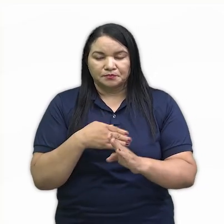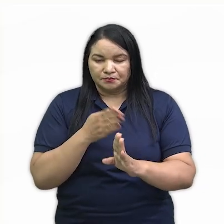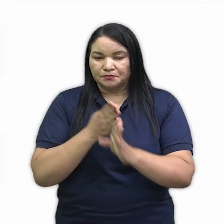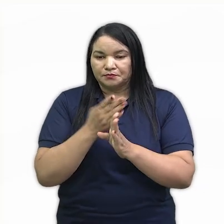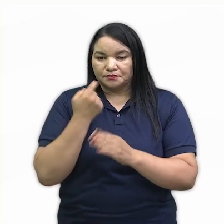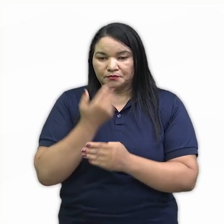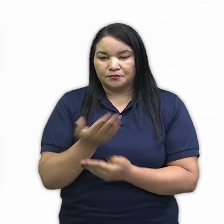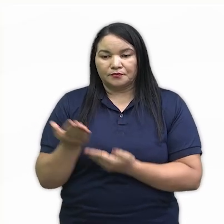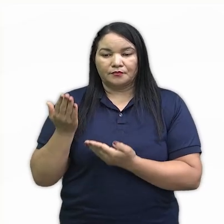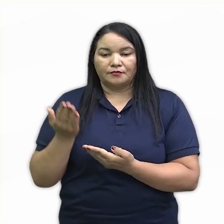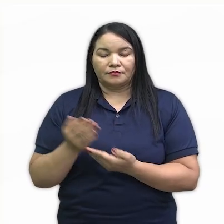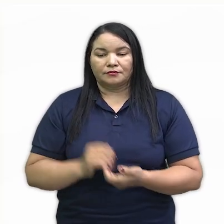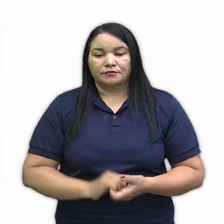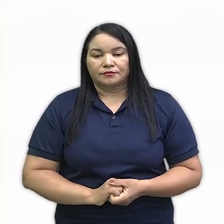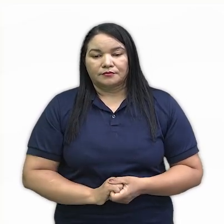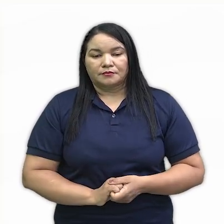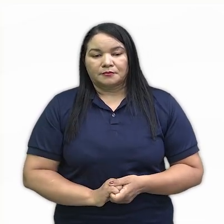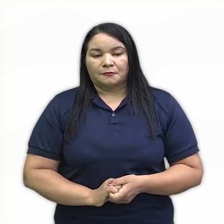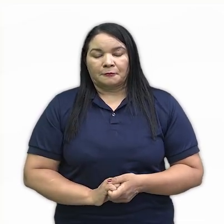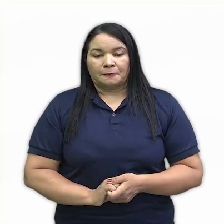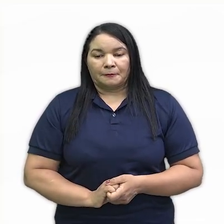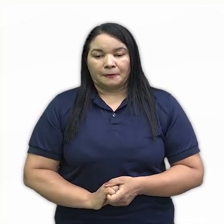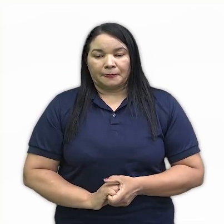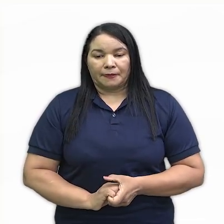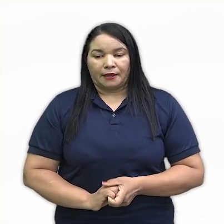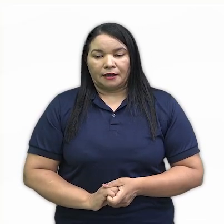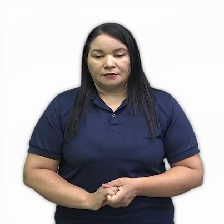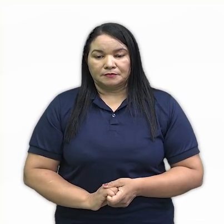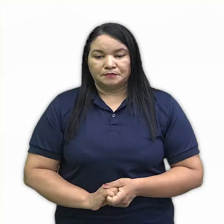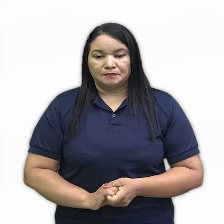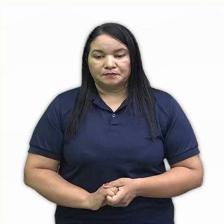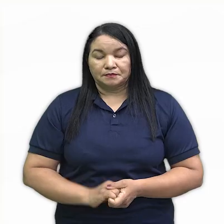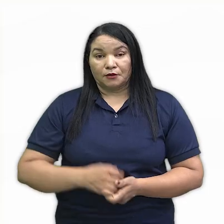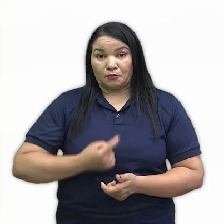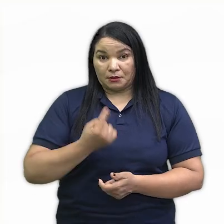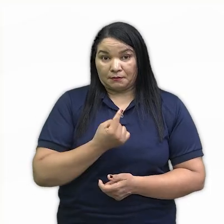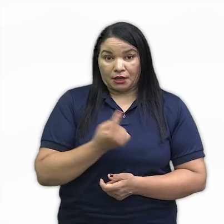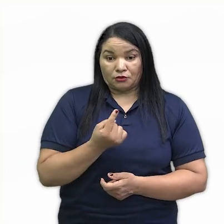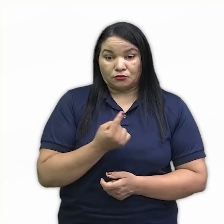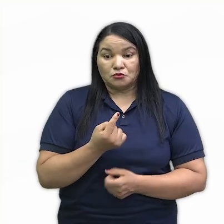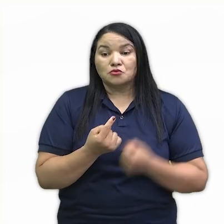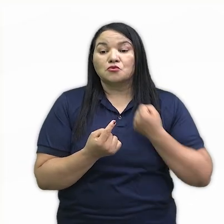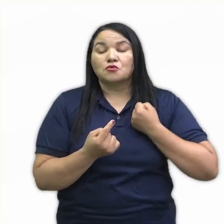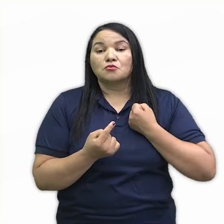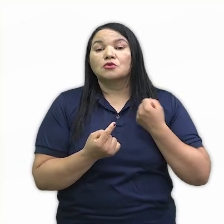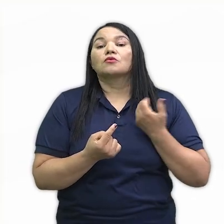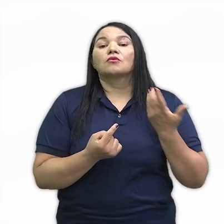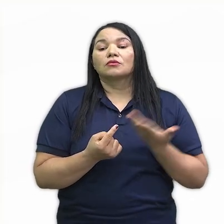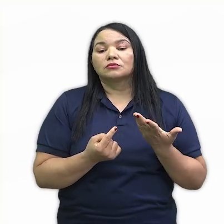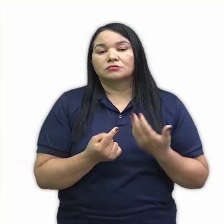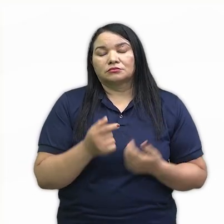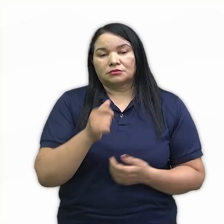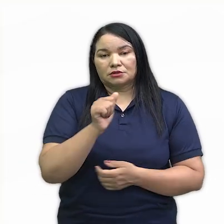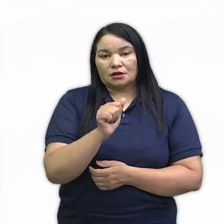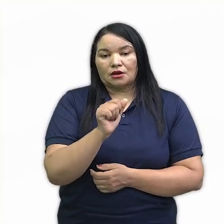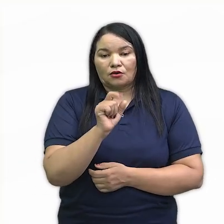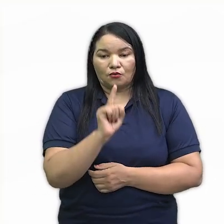identificá-los, tá? Então tá aqui o nosso primeiro termo, né? O nosso